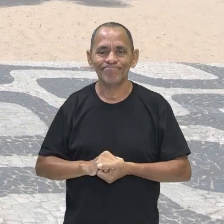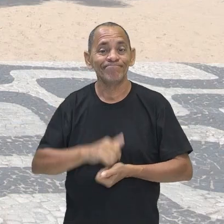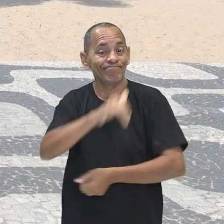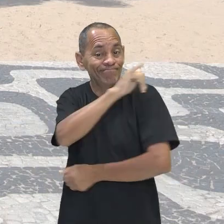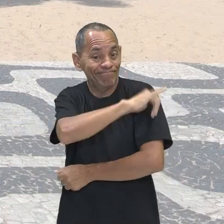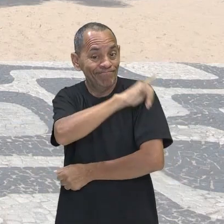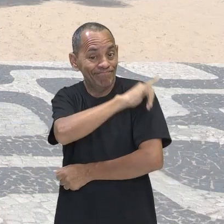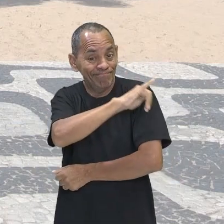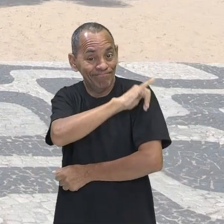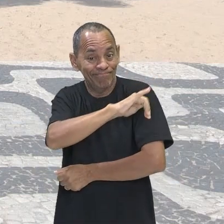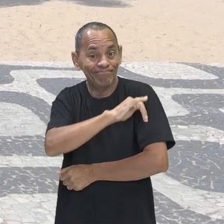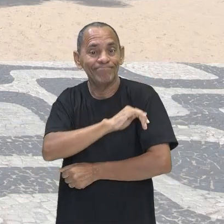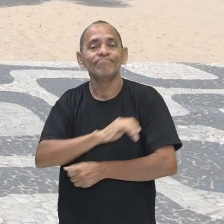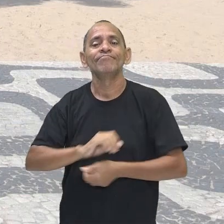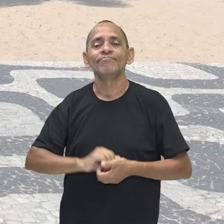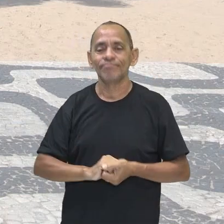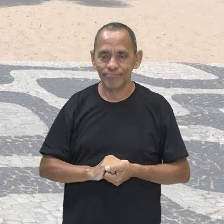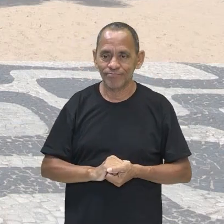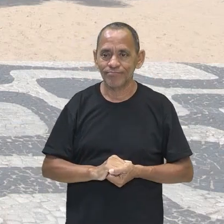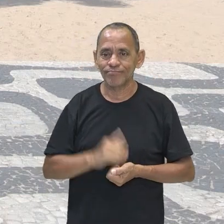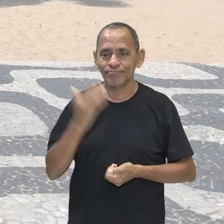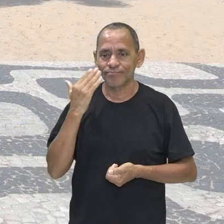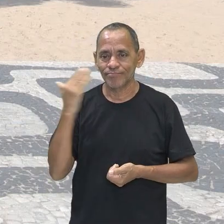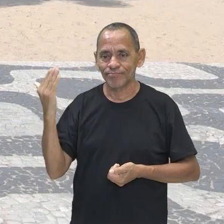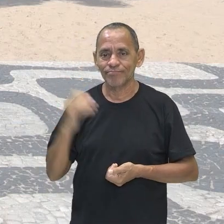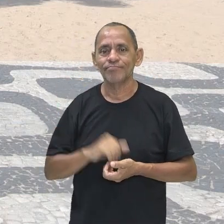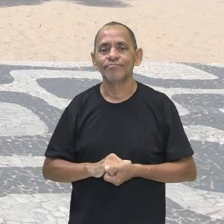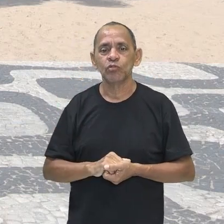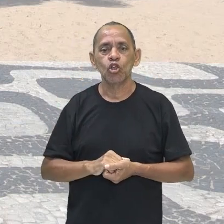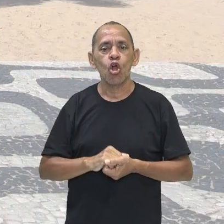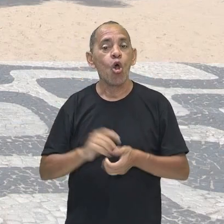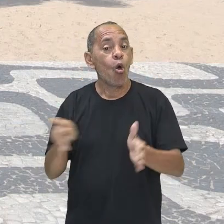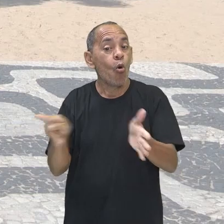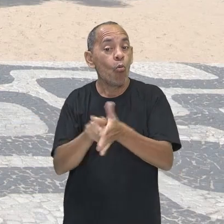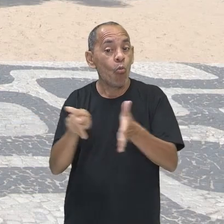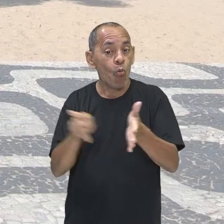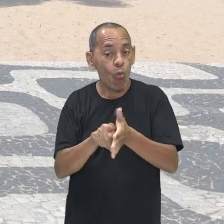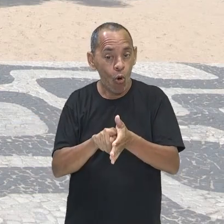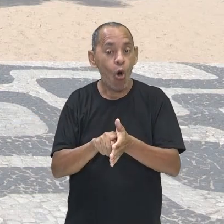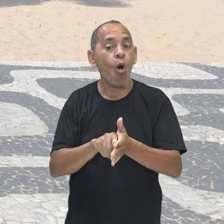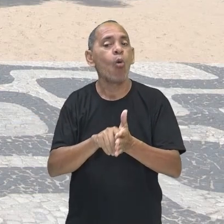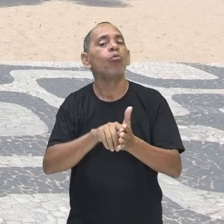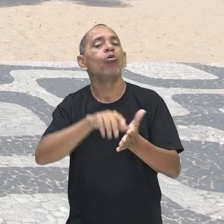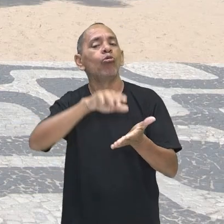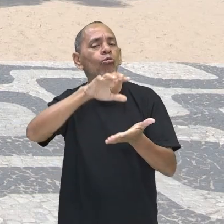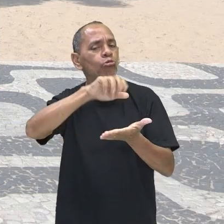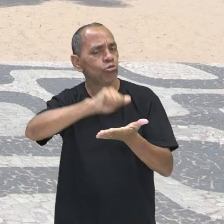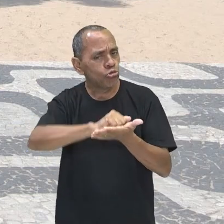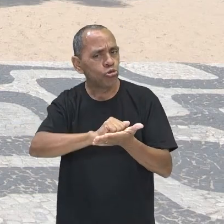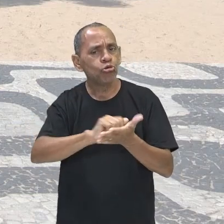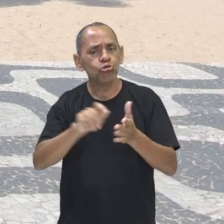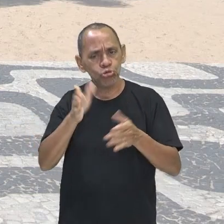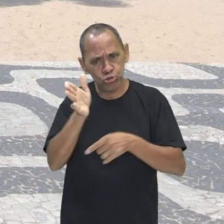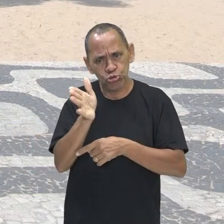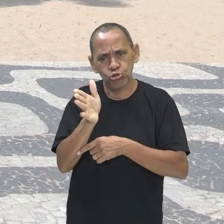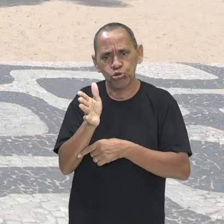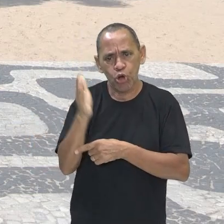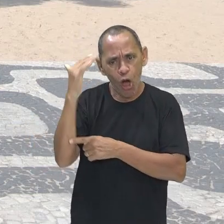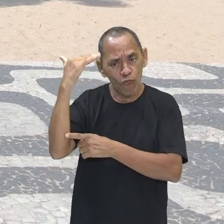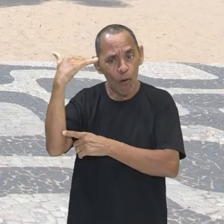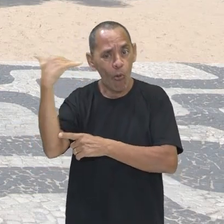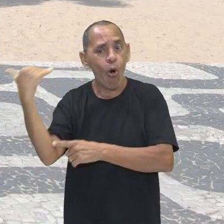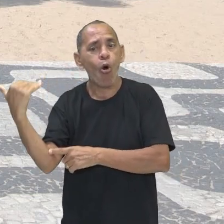essa calçada ela já tem uma marca registrada, certo? Então, falar um pouco sobre isso já fala sobre